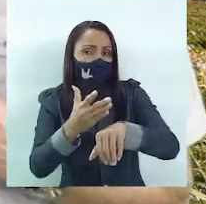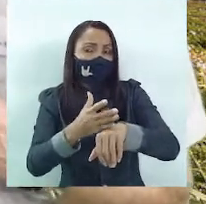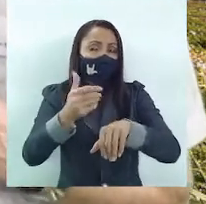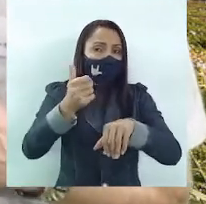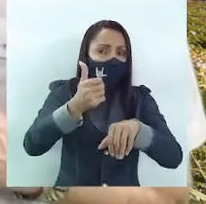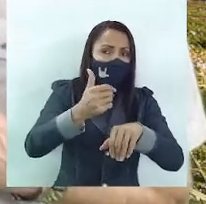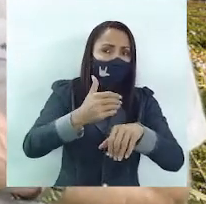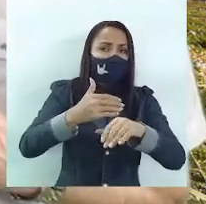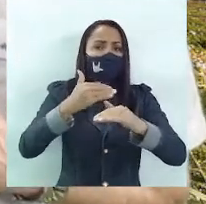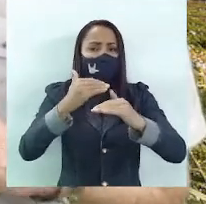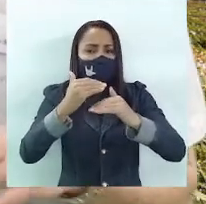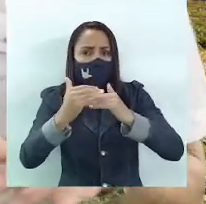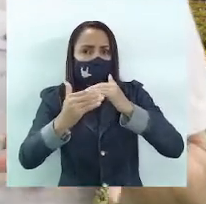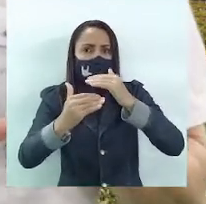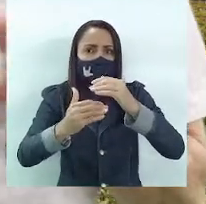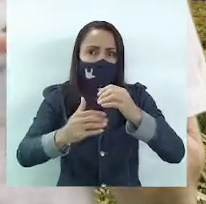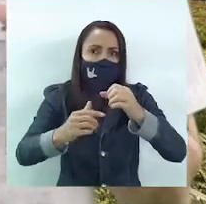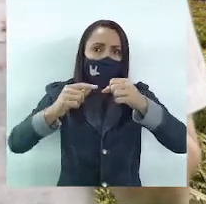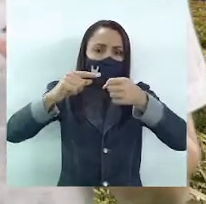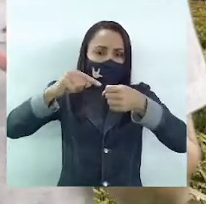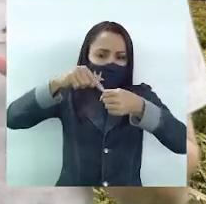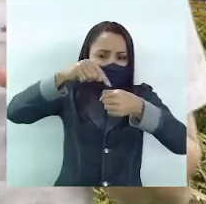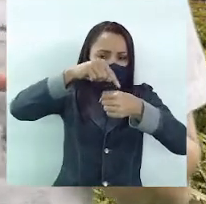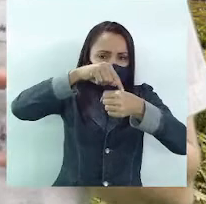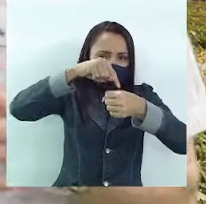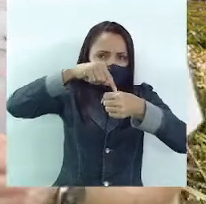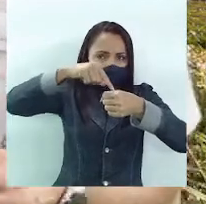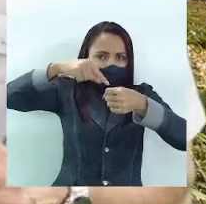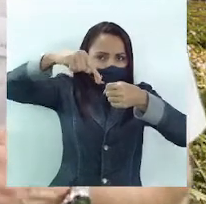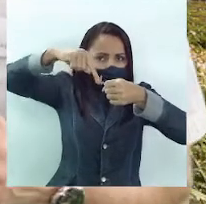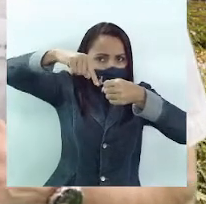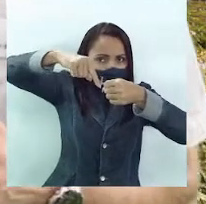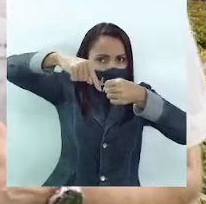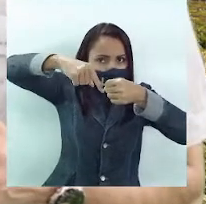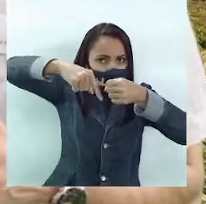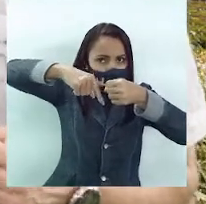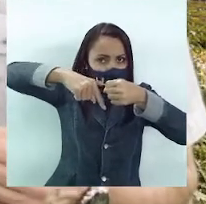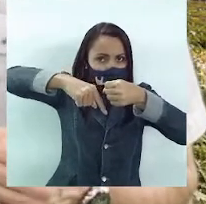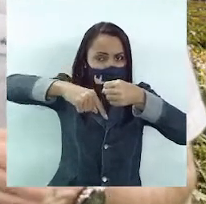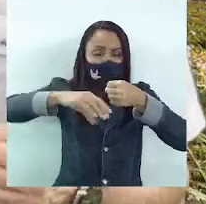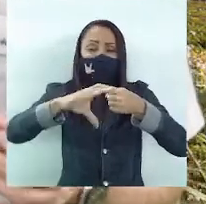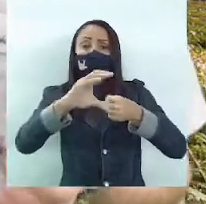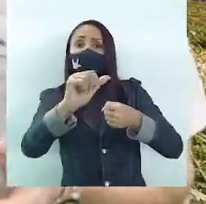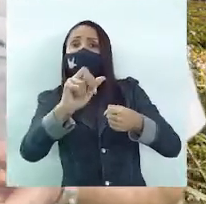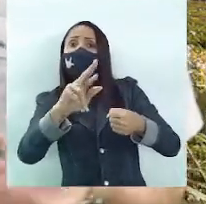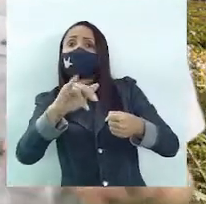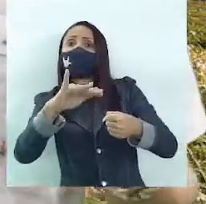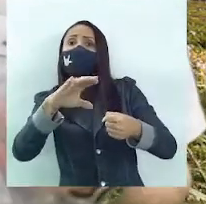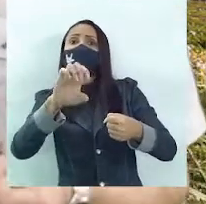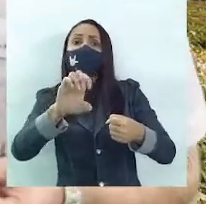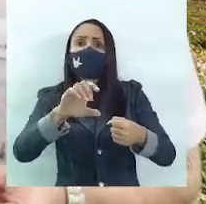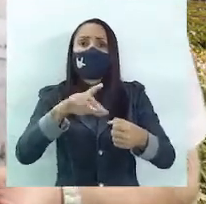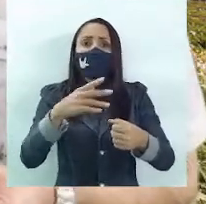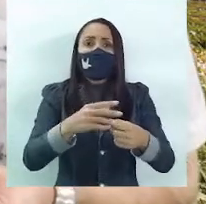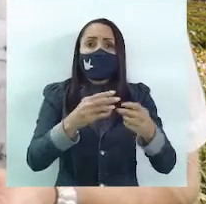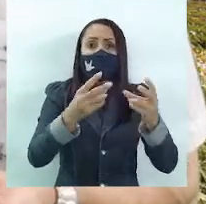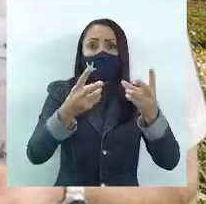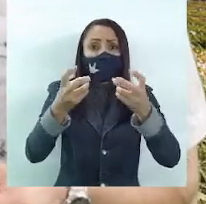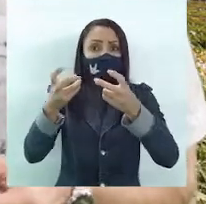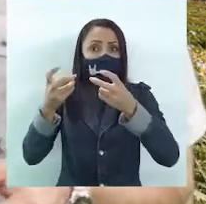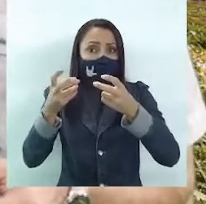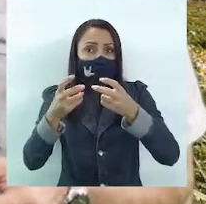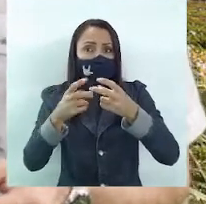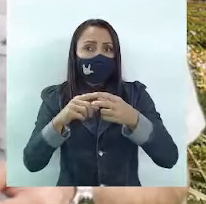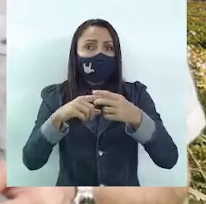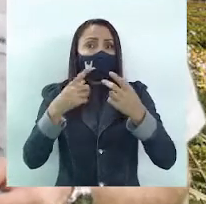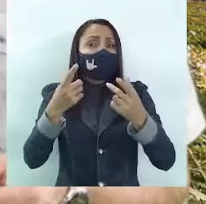a superfície dentária e vai causar a cárie, que é justamente a cavidade. E que as pessoas só percebem mesmo depois quando está com cavidade.